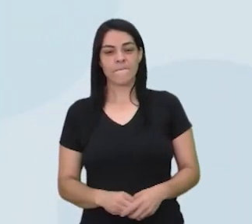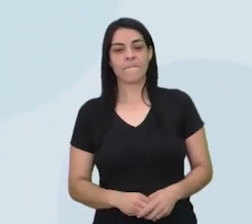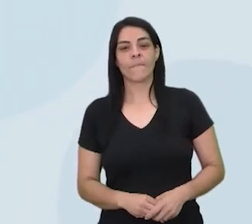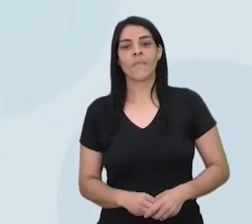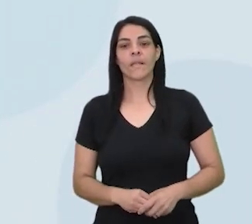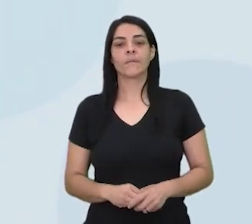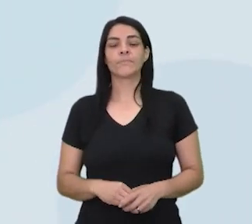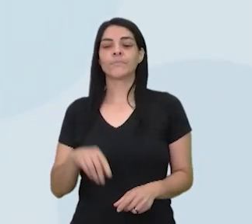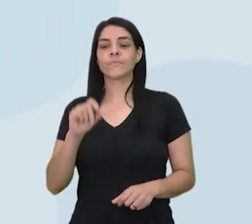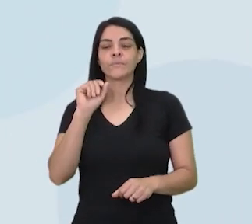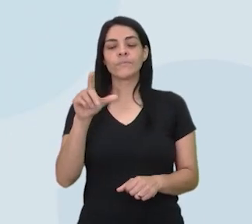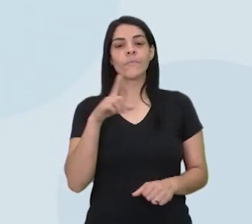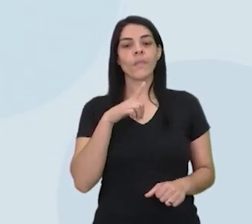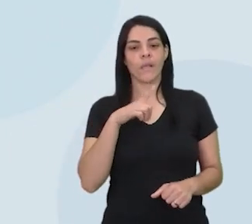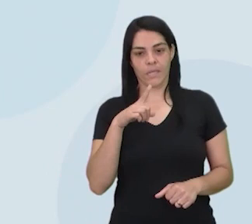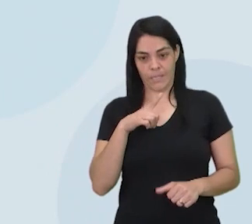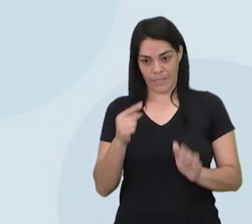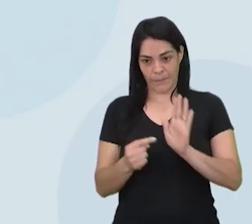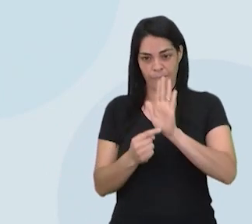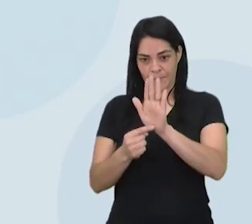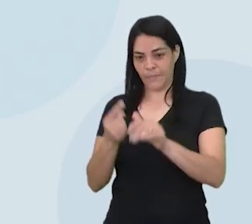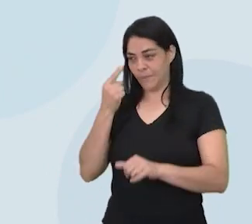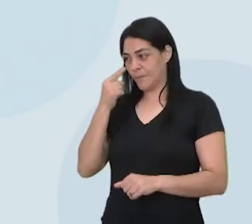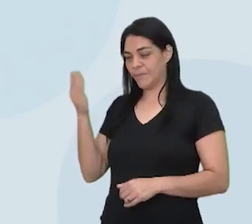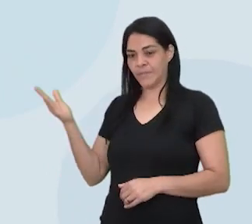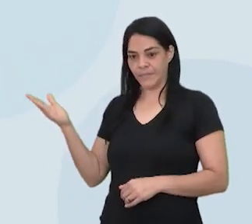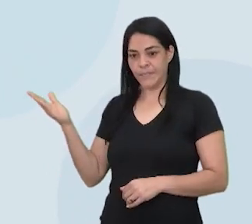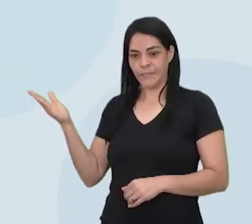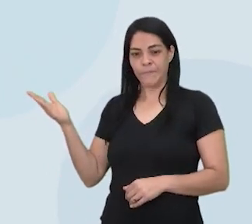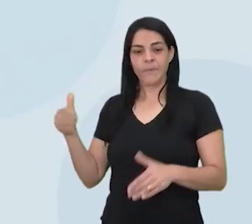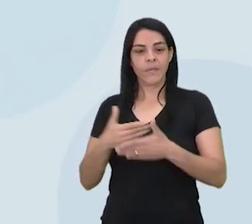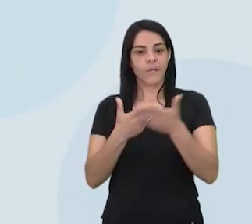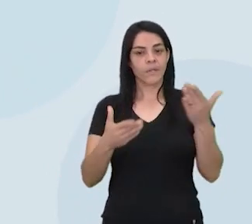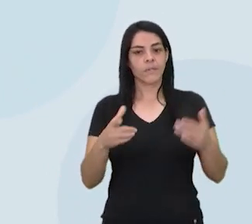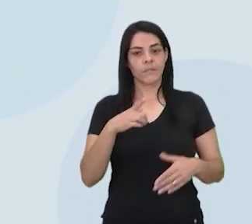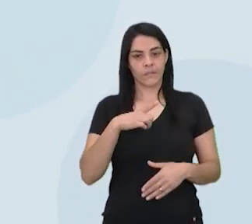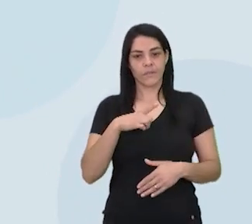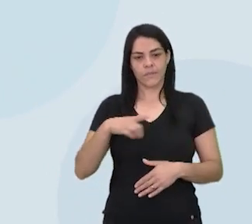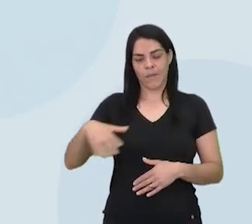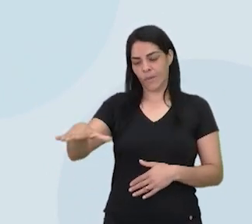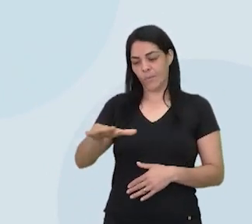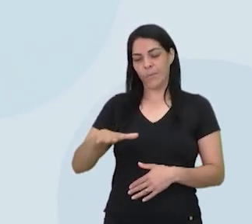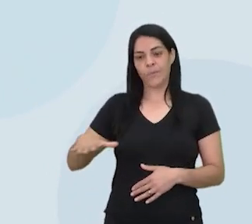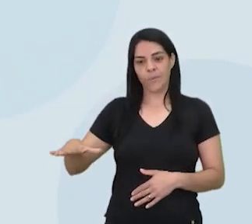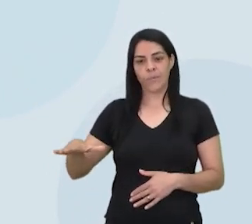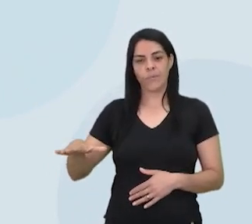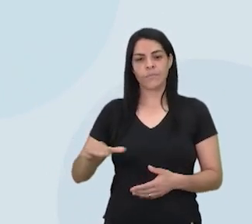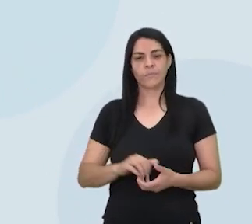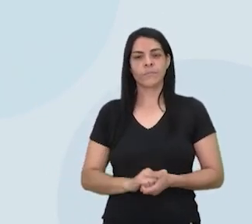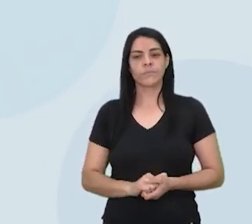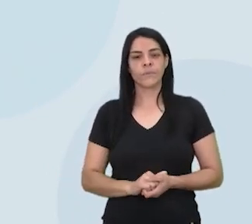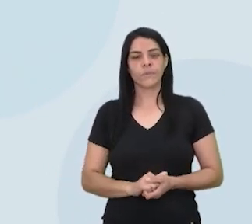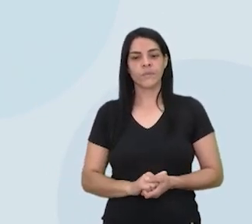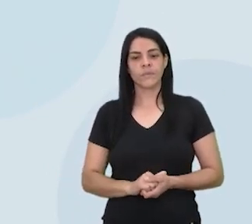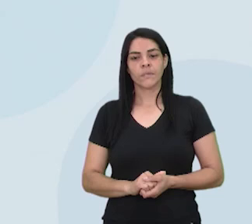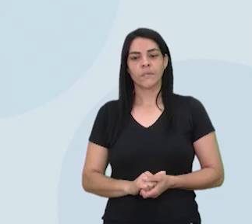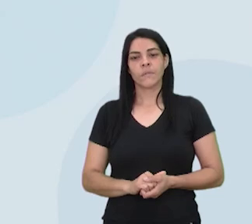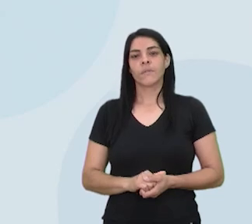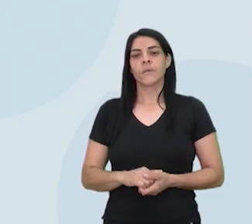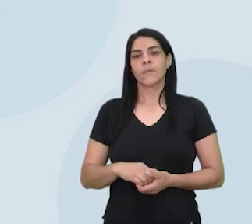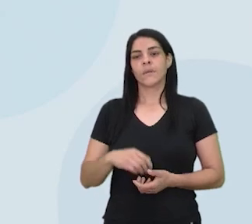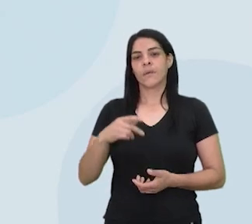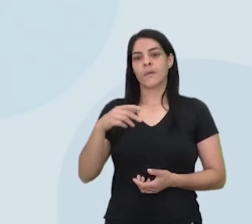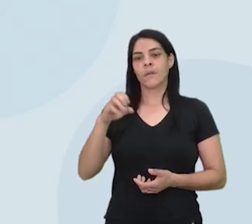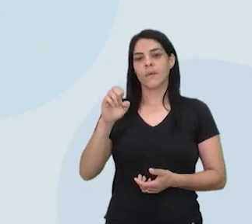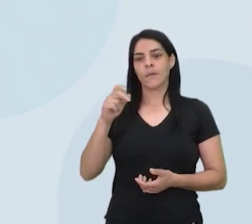Então, o que tem aí aparecendo para vocês na tela? A gente tem as zonas, né? As zonas epilágica, que